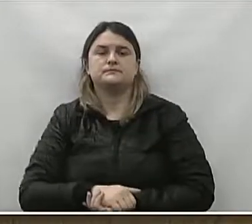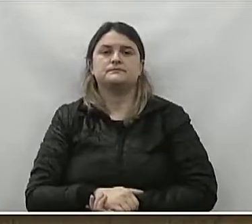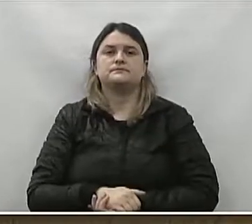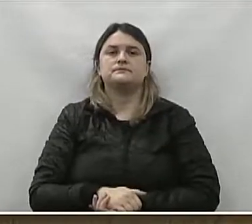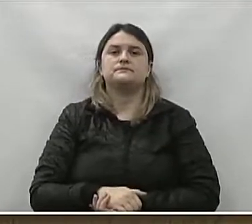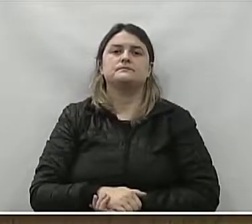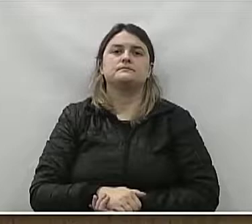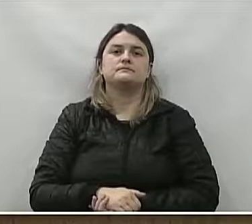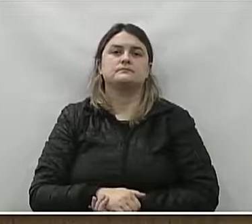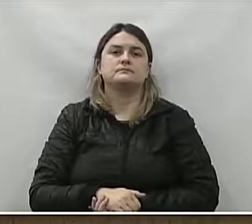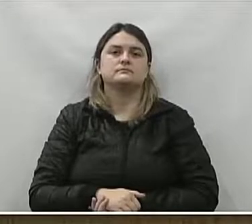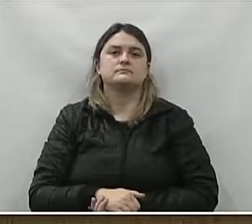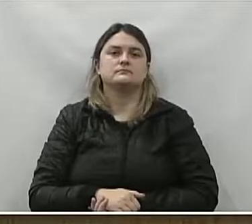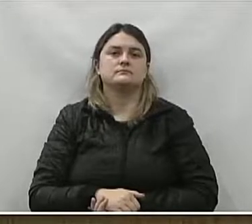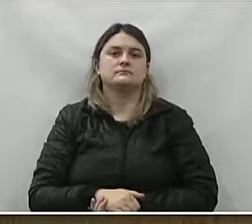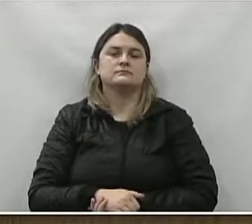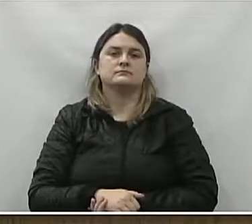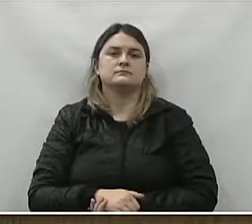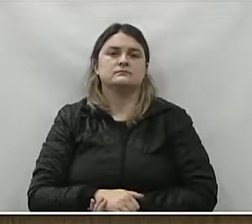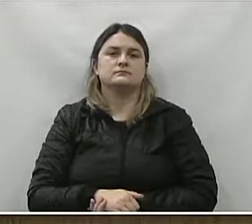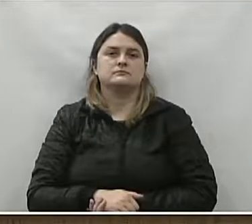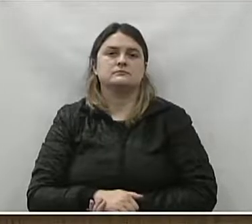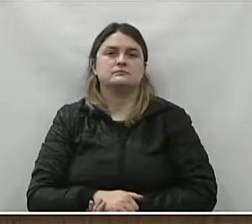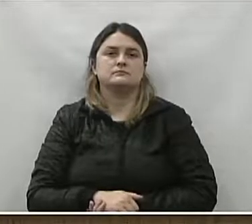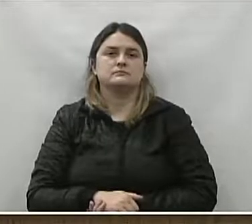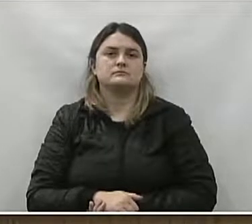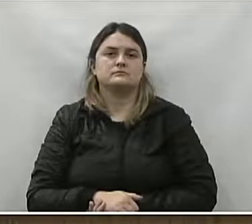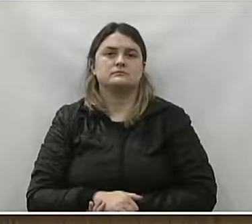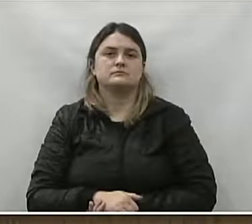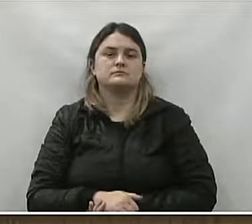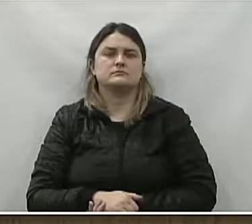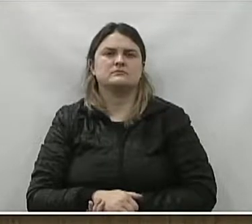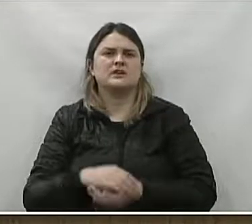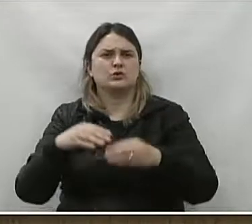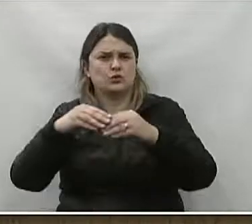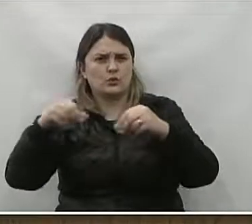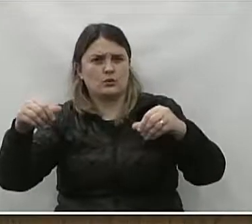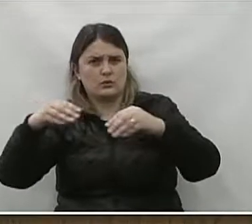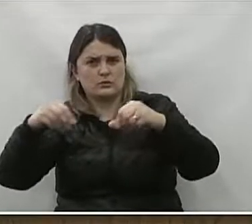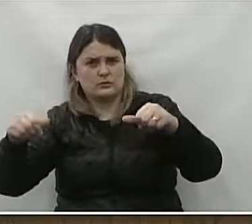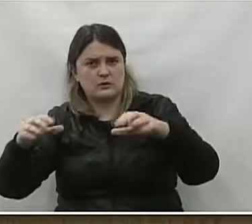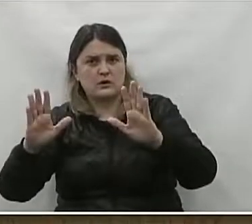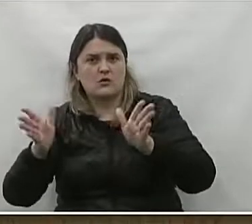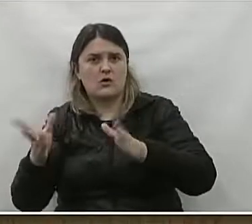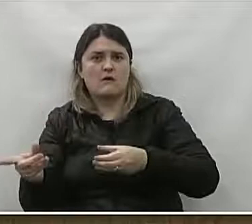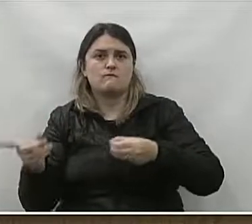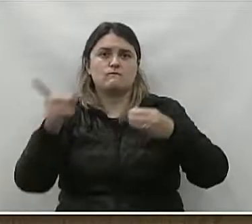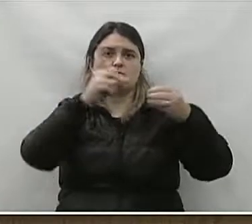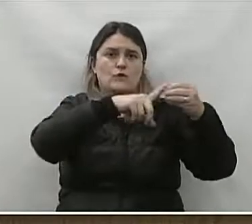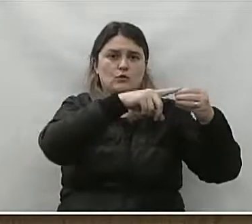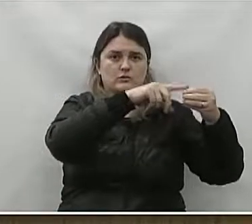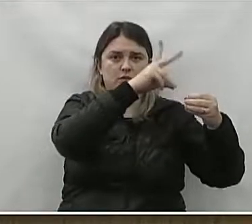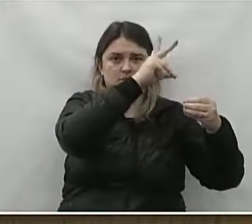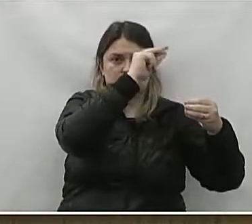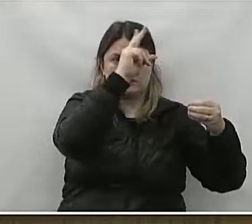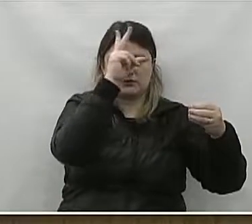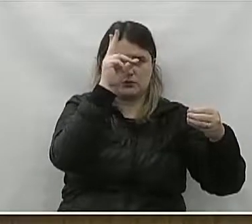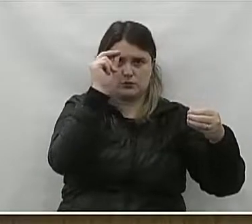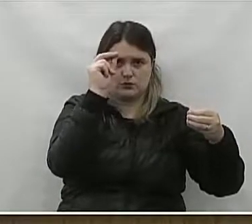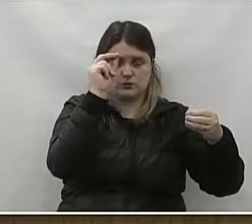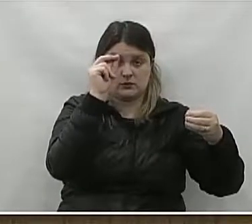no no Ferroviário e o terreno volta na prefeitura